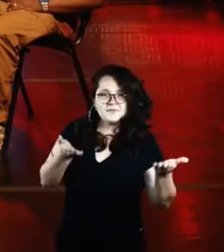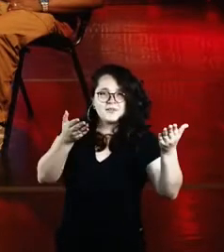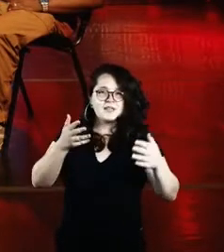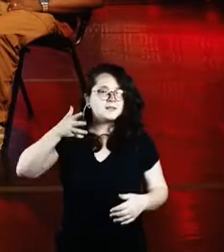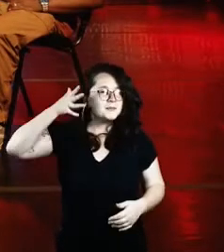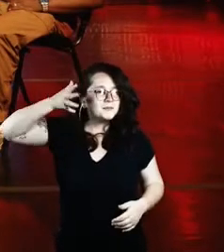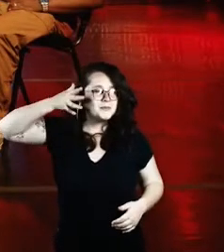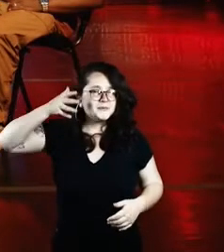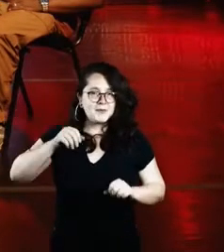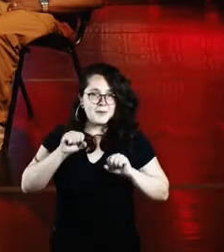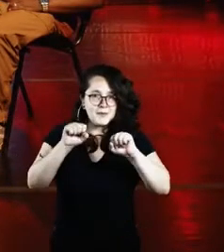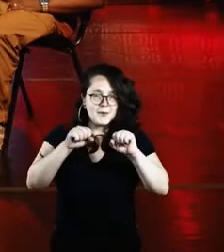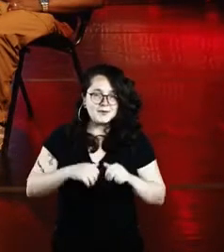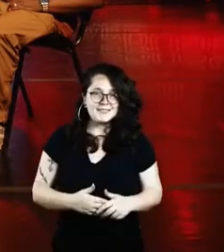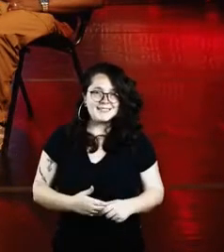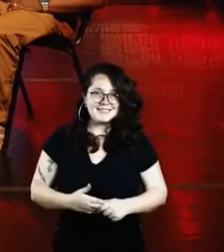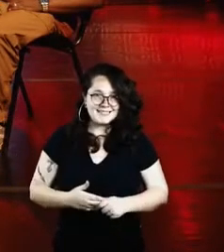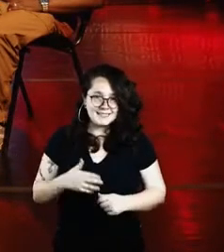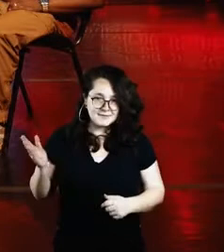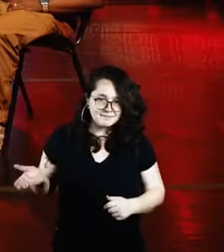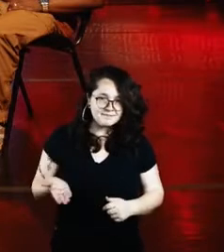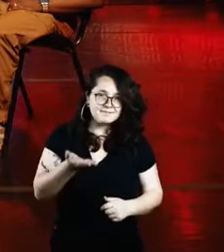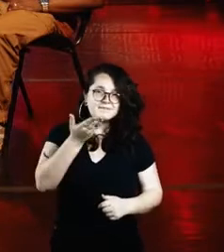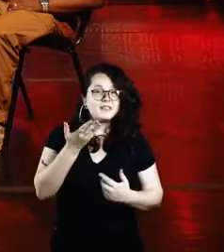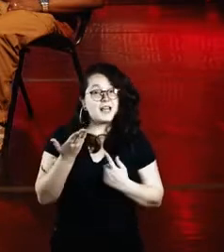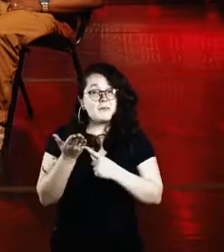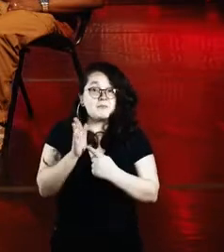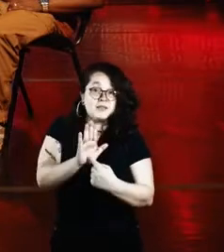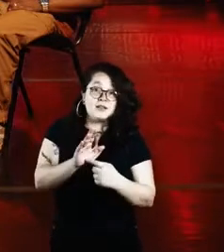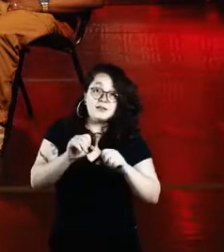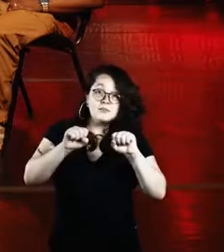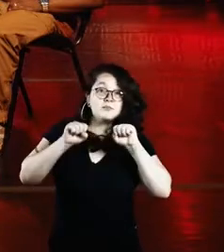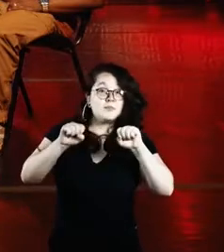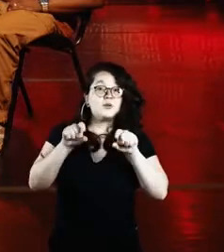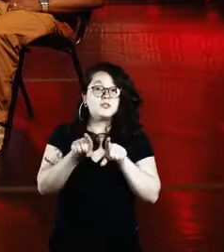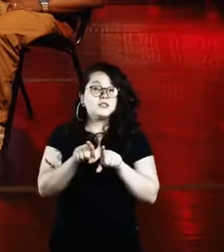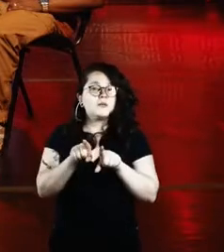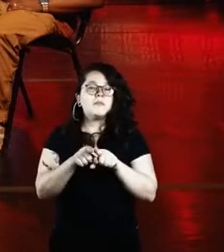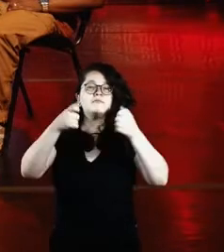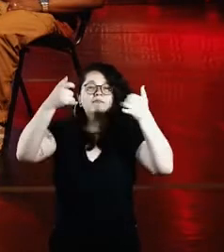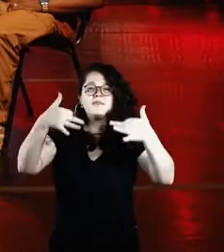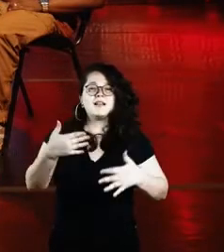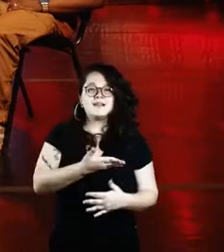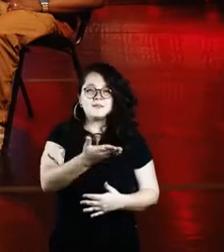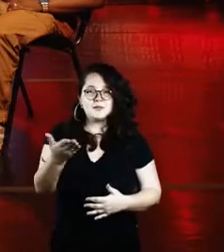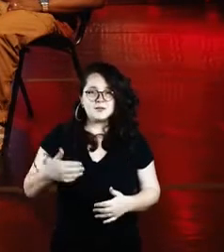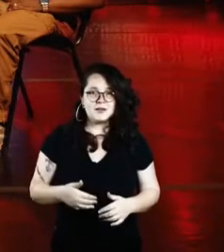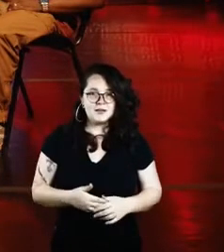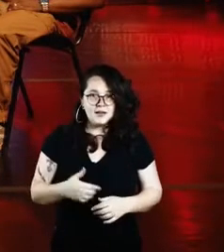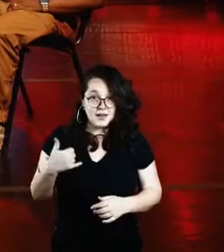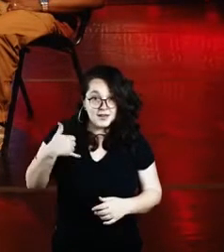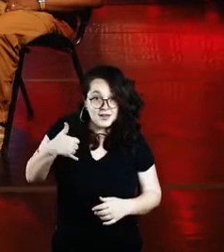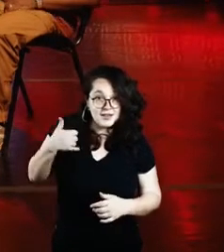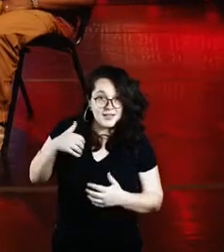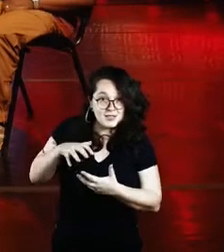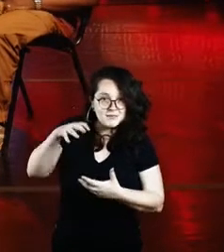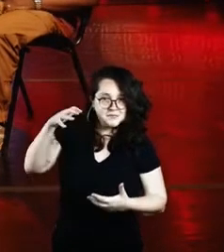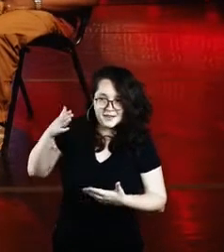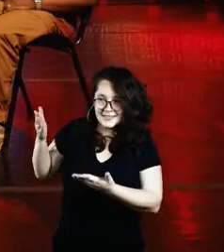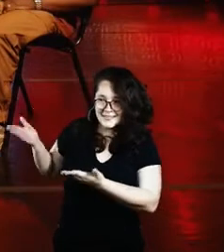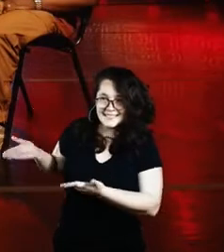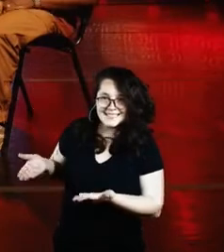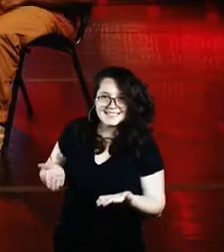Estão com a palavra. Vamos lá, meus irmãos, se quiserem se apresentar, dar um papo para a rapaziada. Começa com os mais velhos, né?